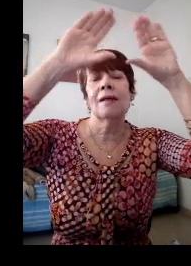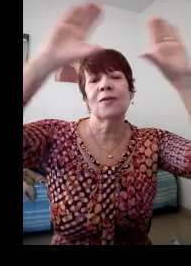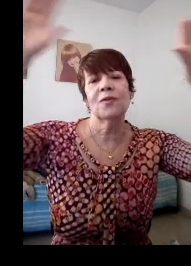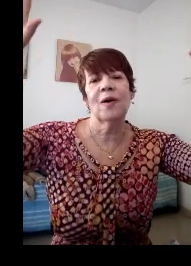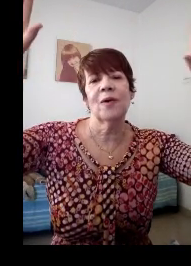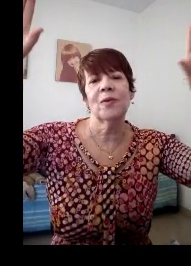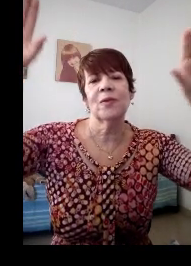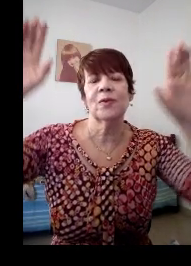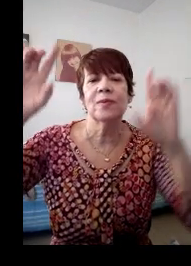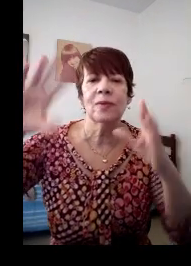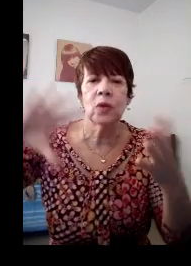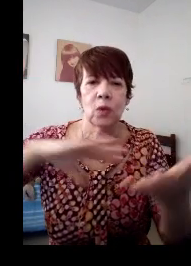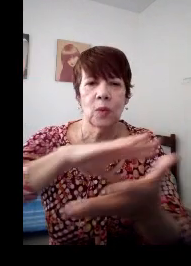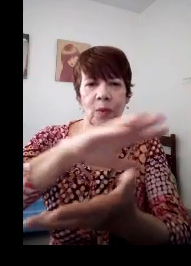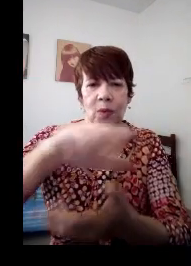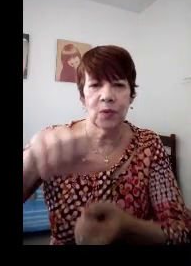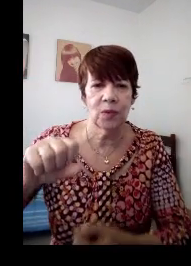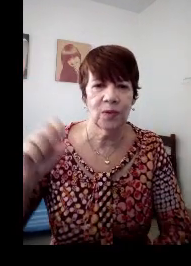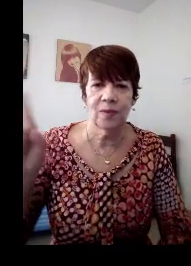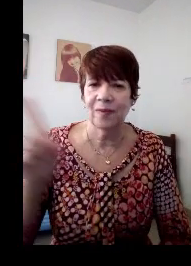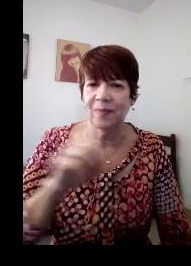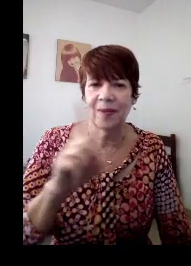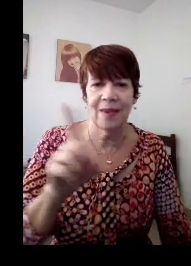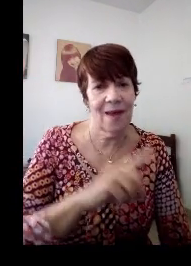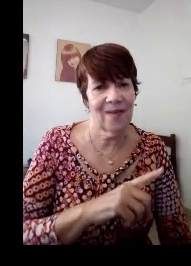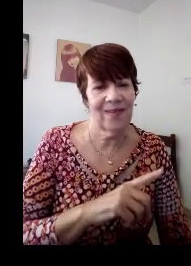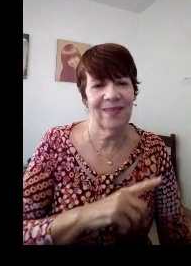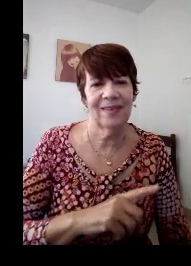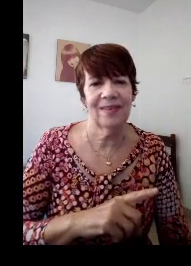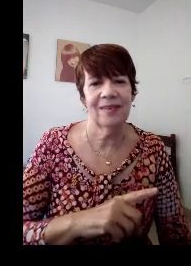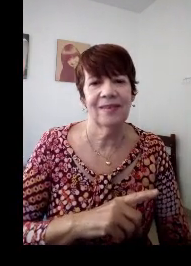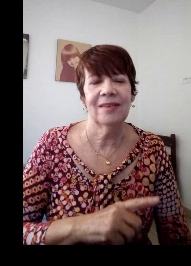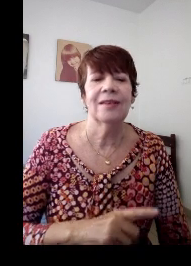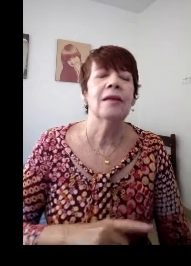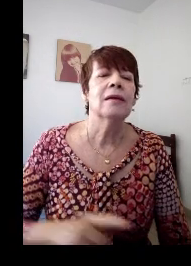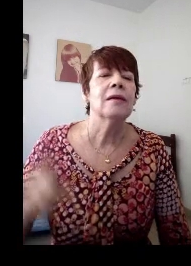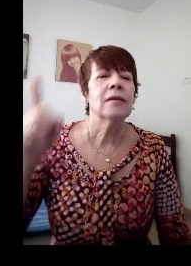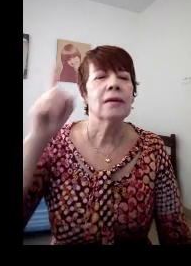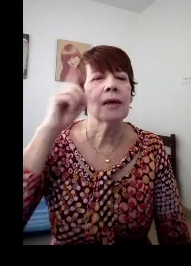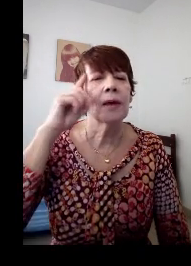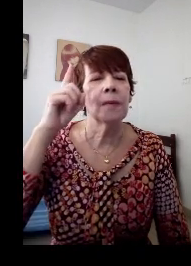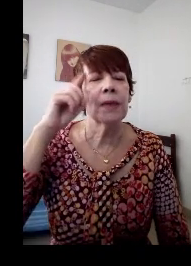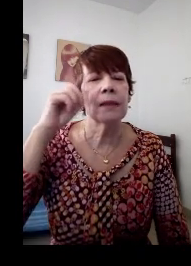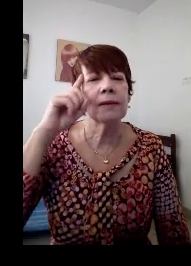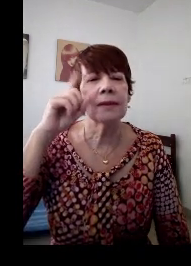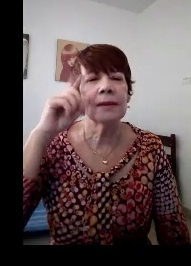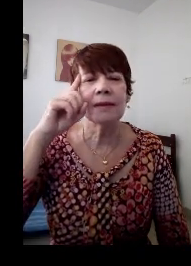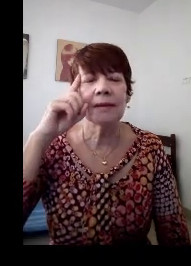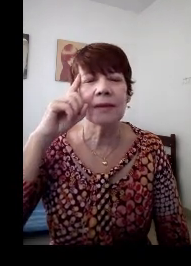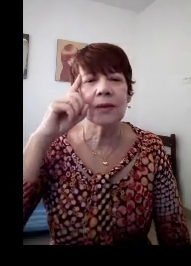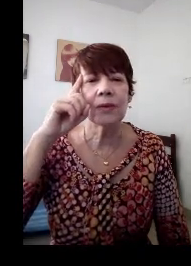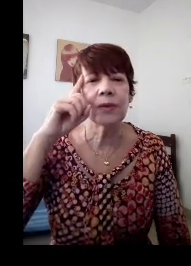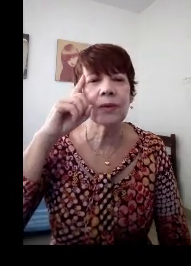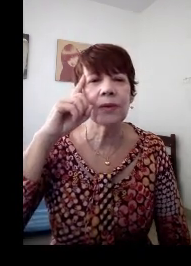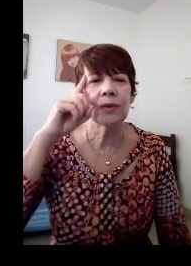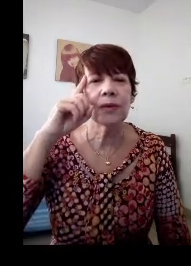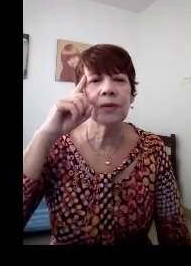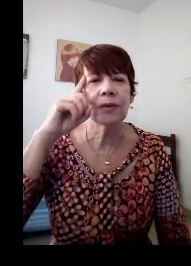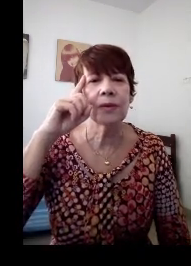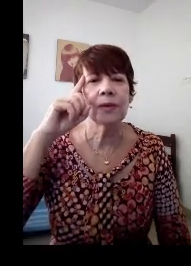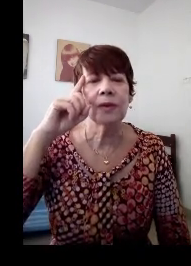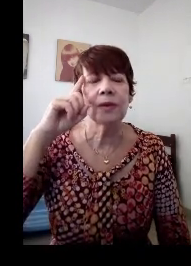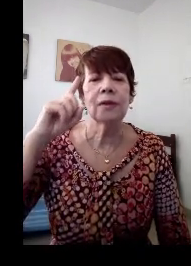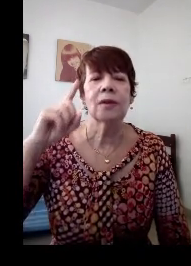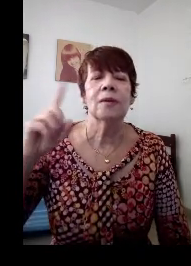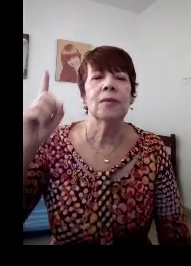e não buscar as coisas terrenas. Porque se nós ficarmos o tempo todo buscando as coisas que